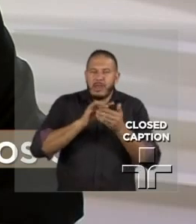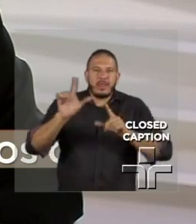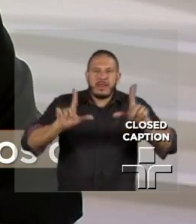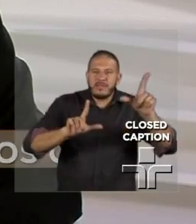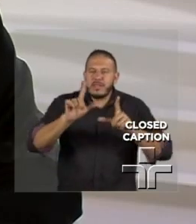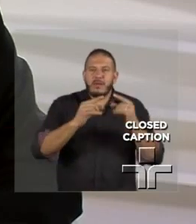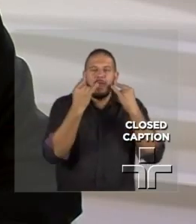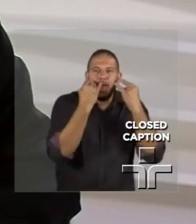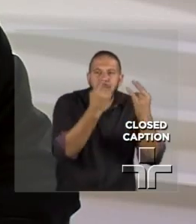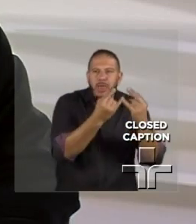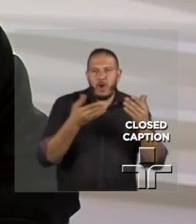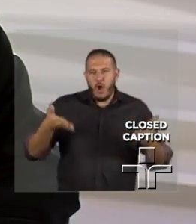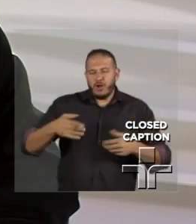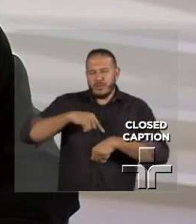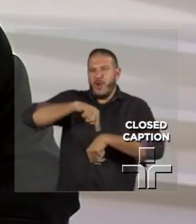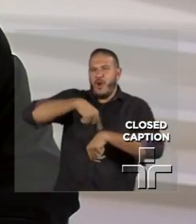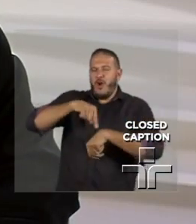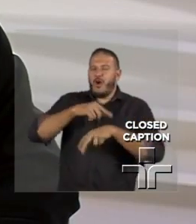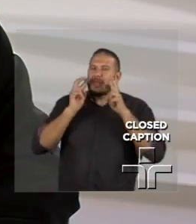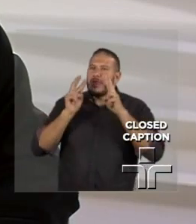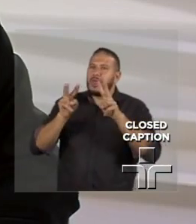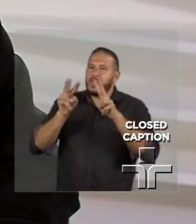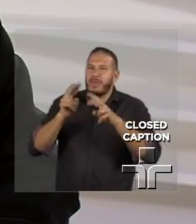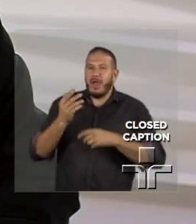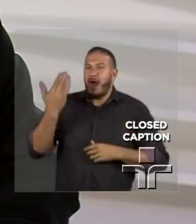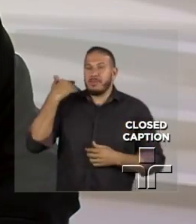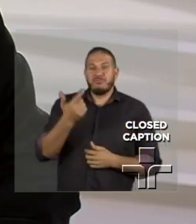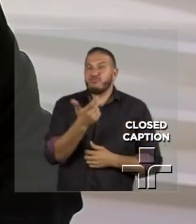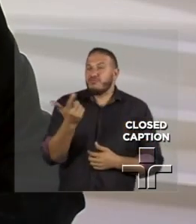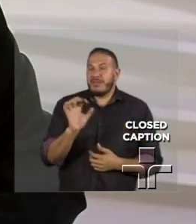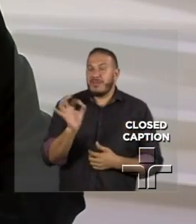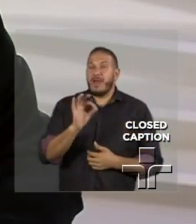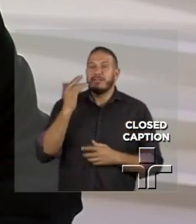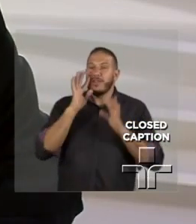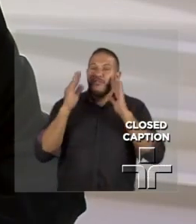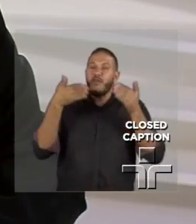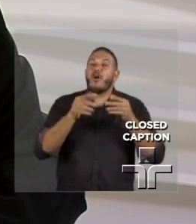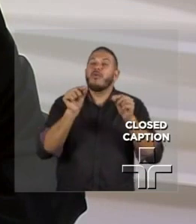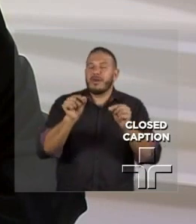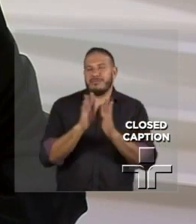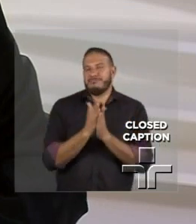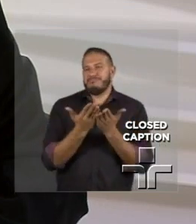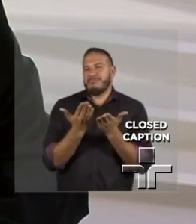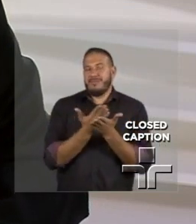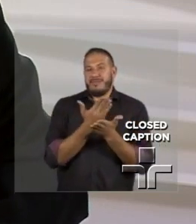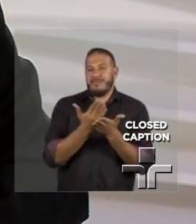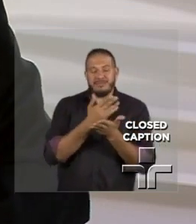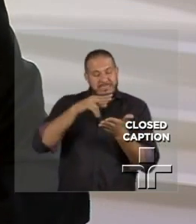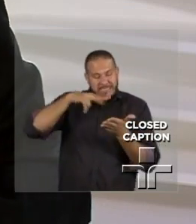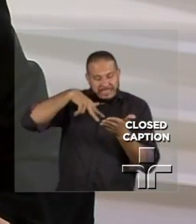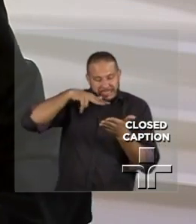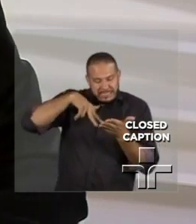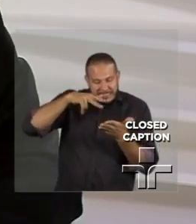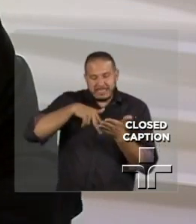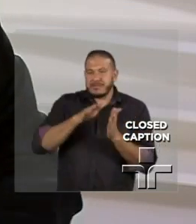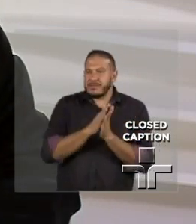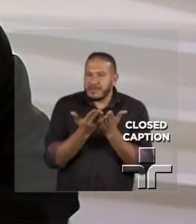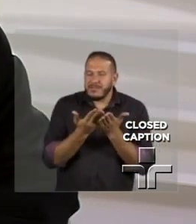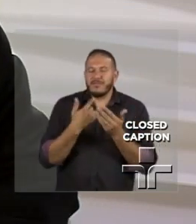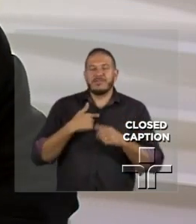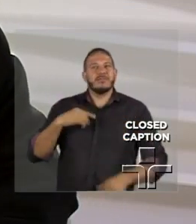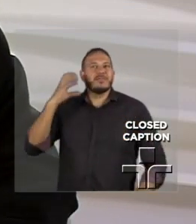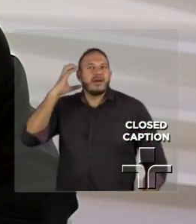que é um marco no andamento da nossa sociedade, eu não tenho dúvida nenhuma. O senhor chama Agora, atenção... Desculpe, que a gente vai ter que sair